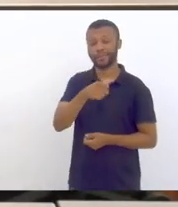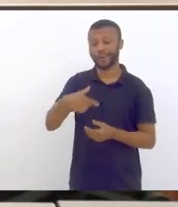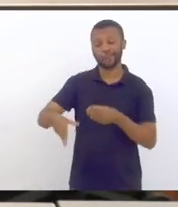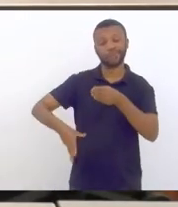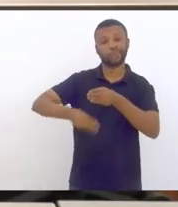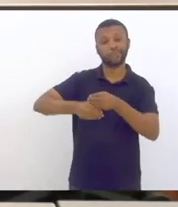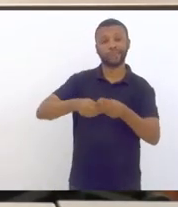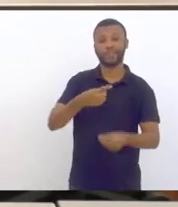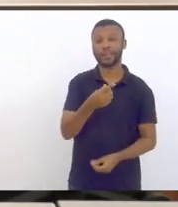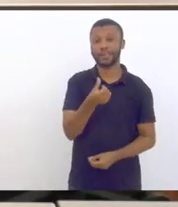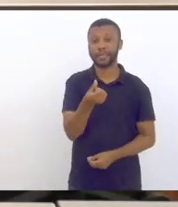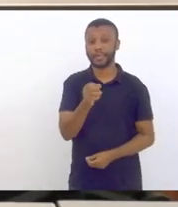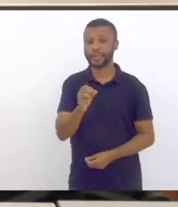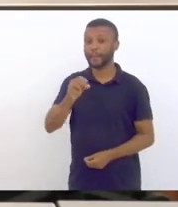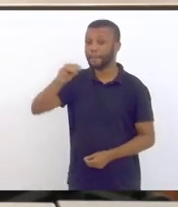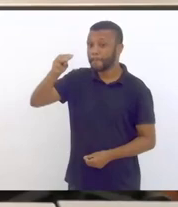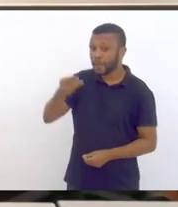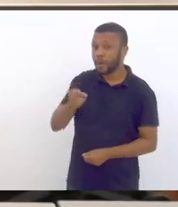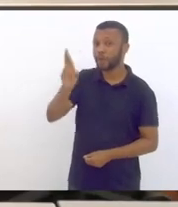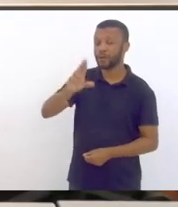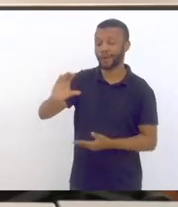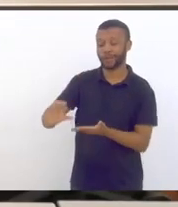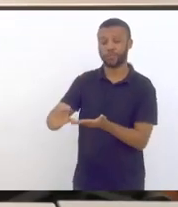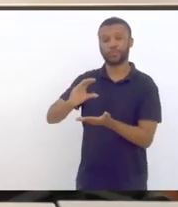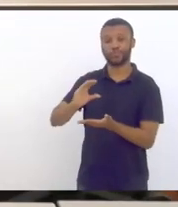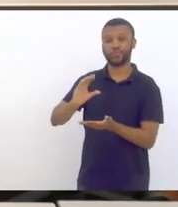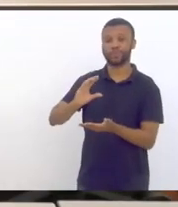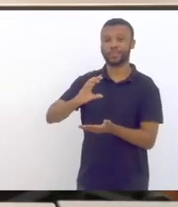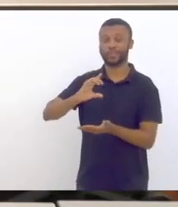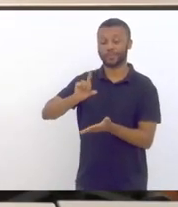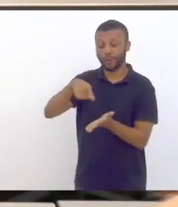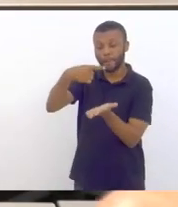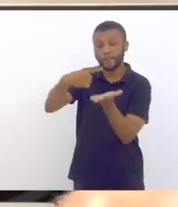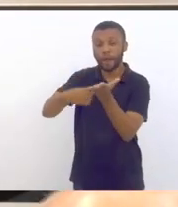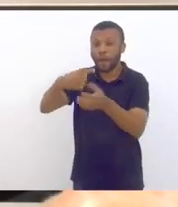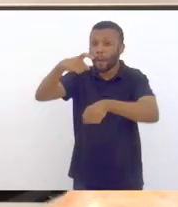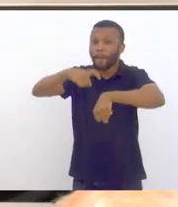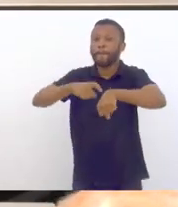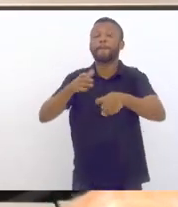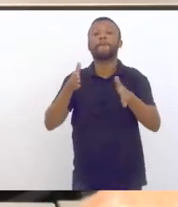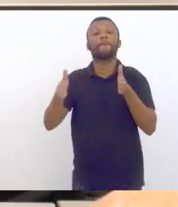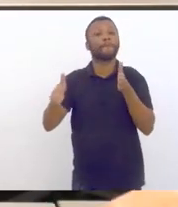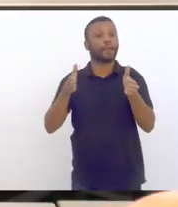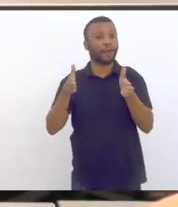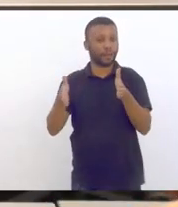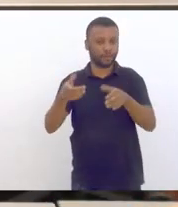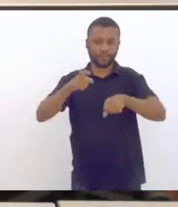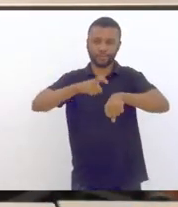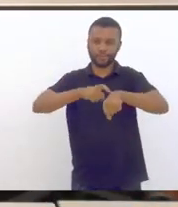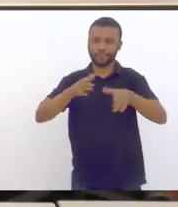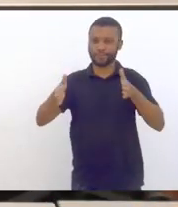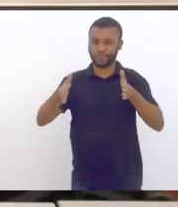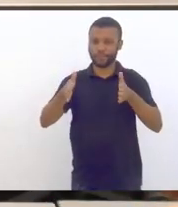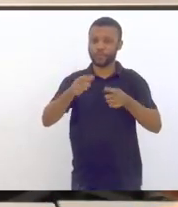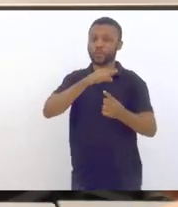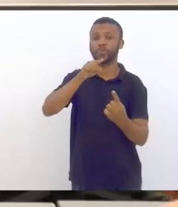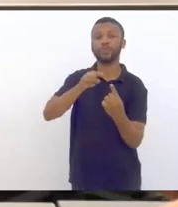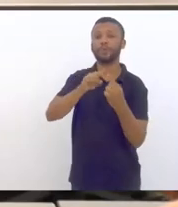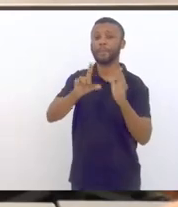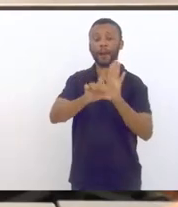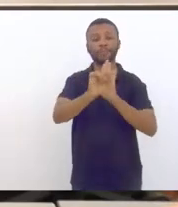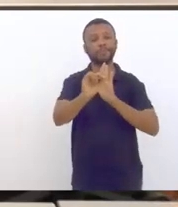milhões Foi estabelecido um prazo o estabelecido um prazo para que essa legislação fosse aprovado